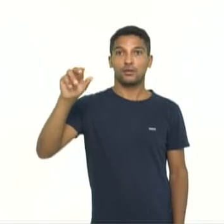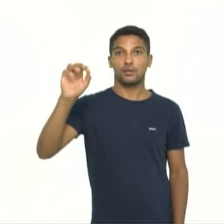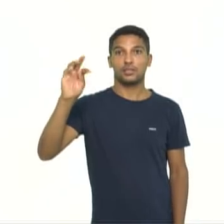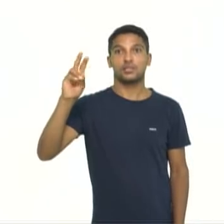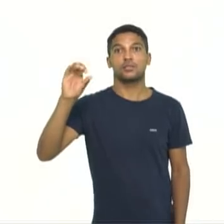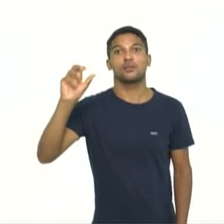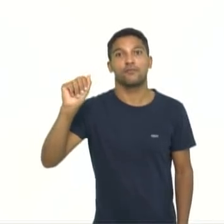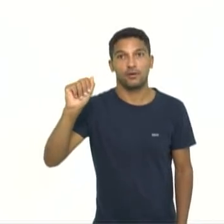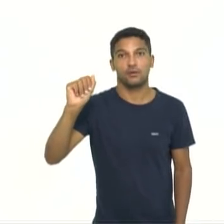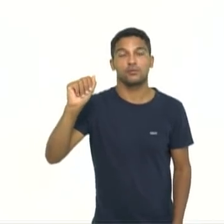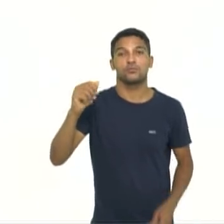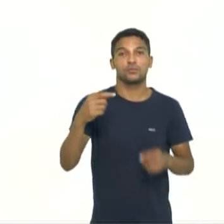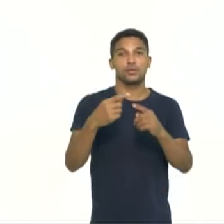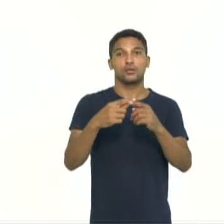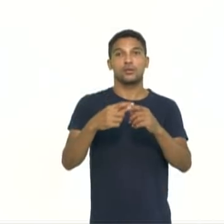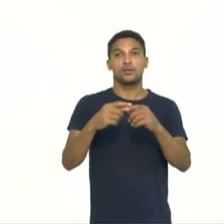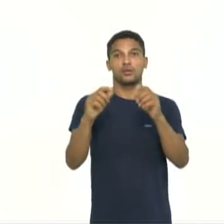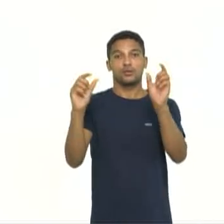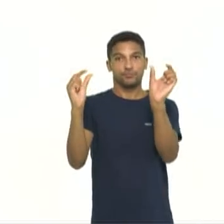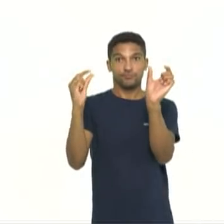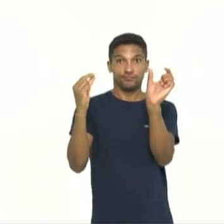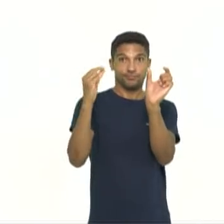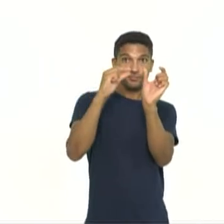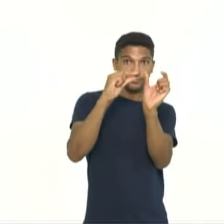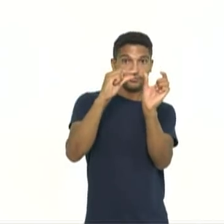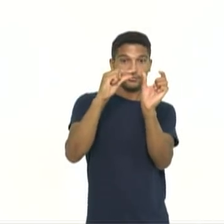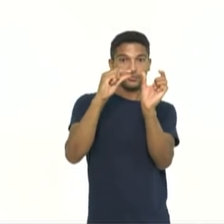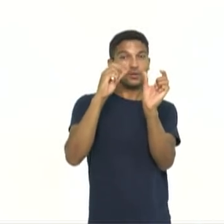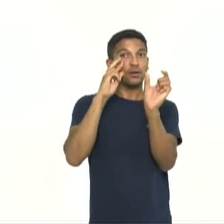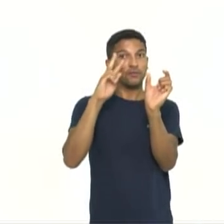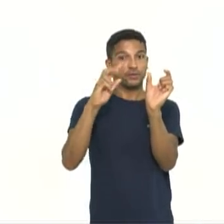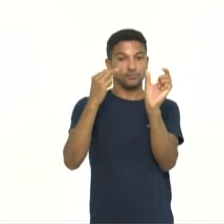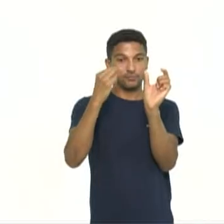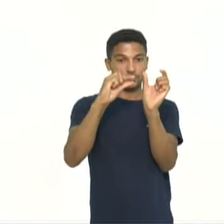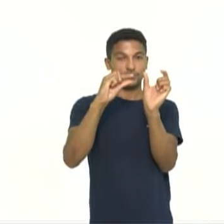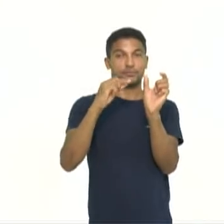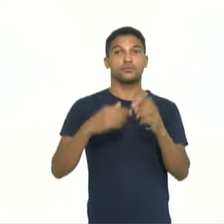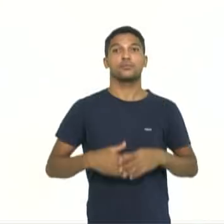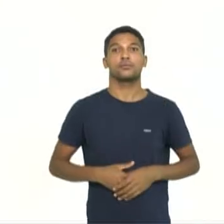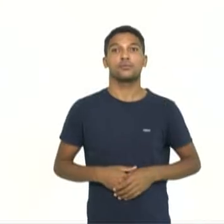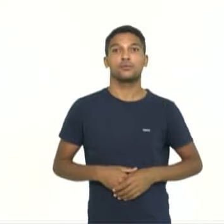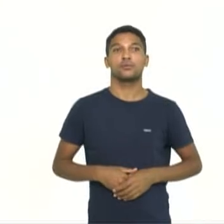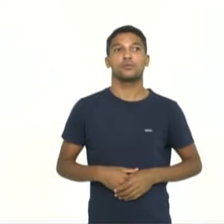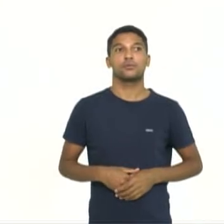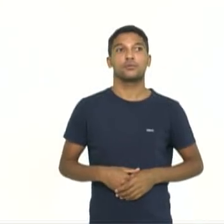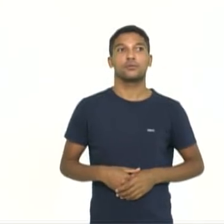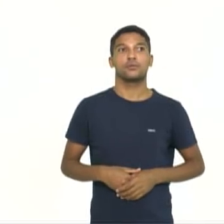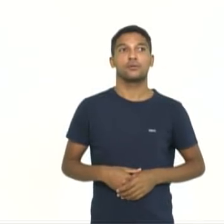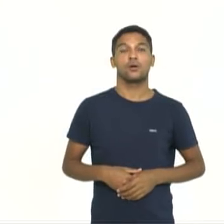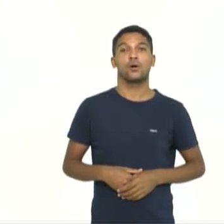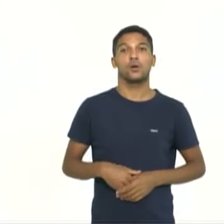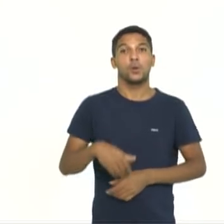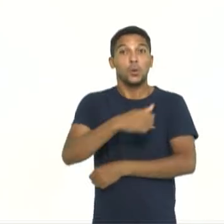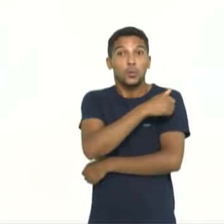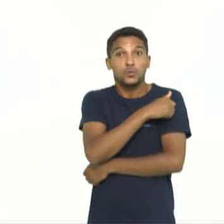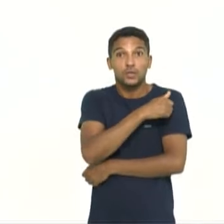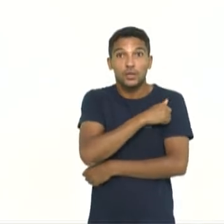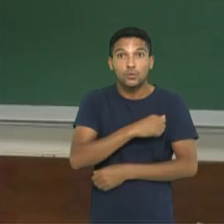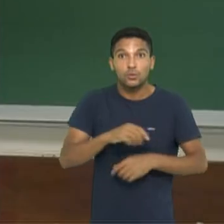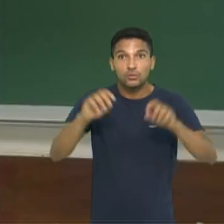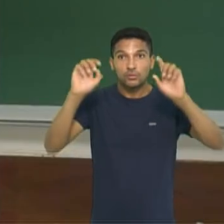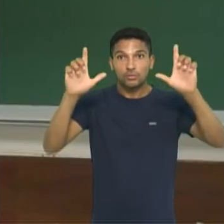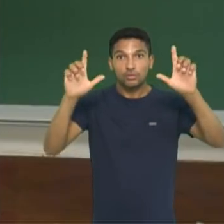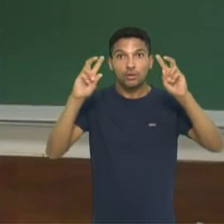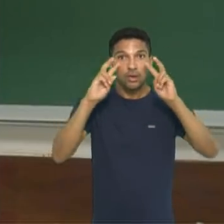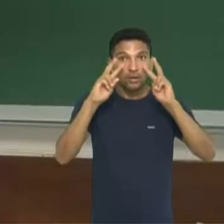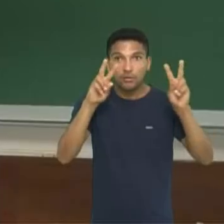relação de coordenação ou subordinação. Observem aqui o exemplo. Os alunos assistem às videoaulas e fazem